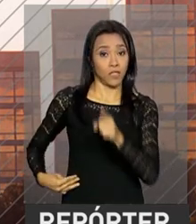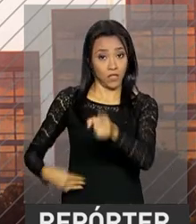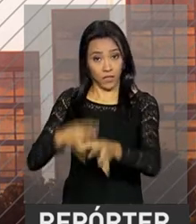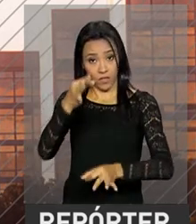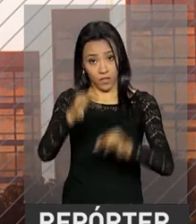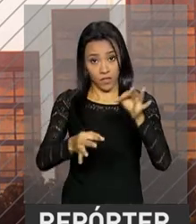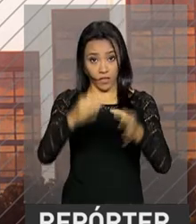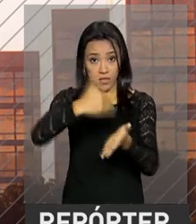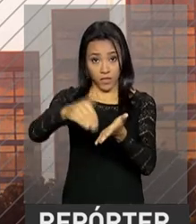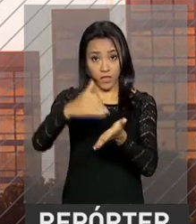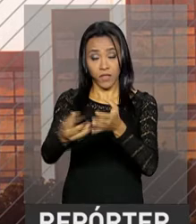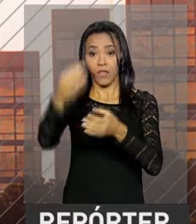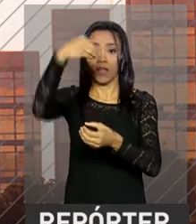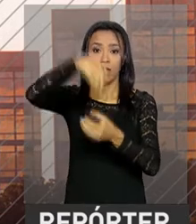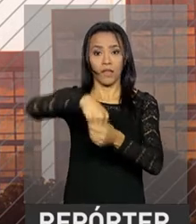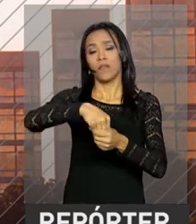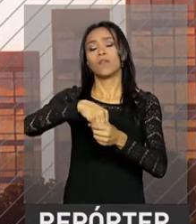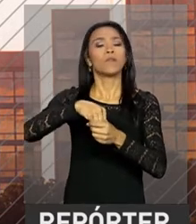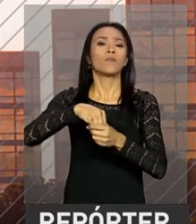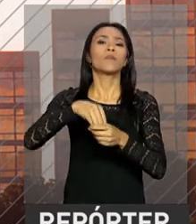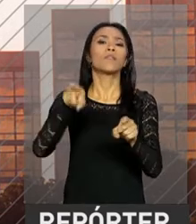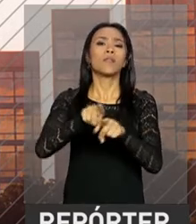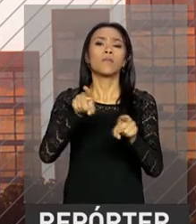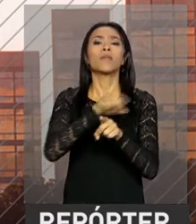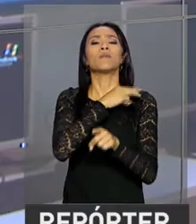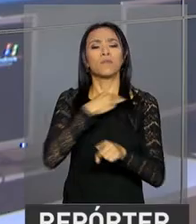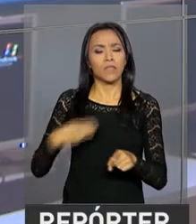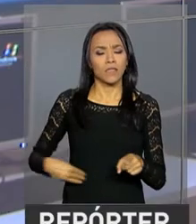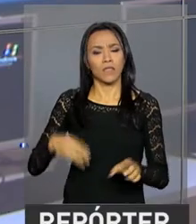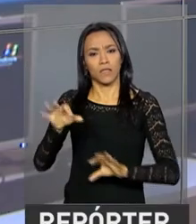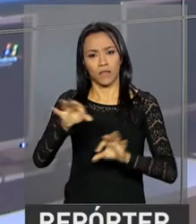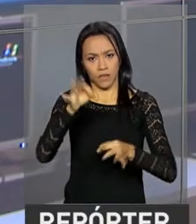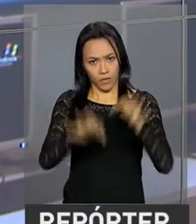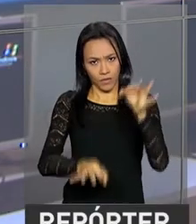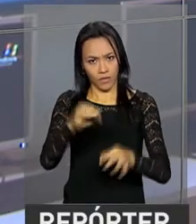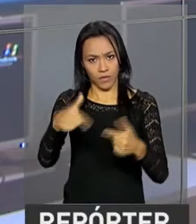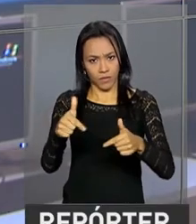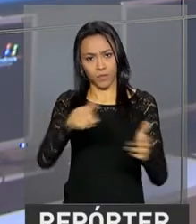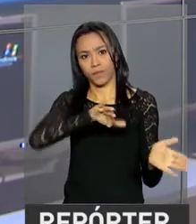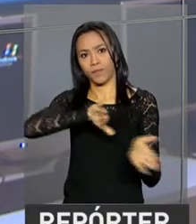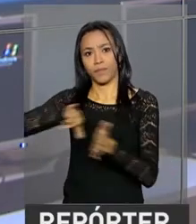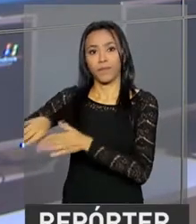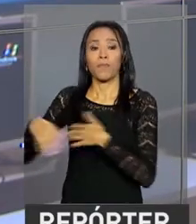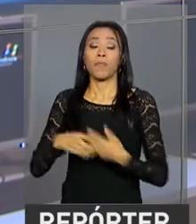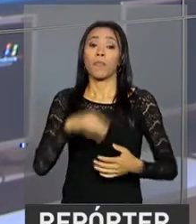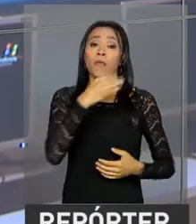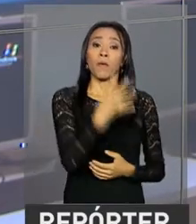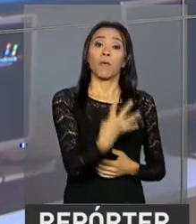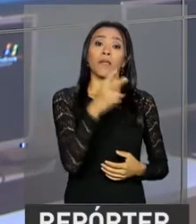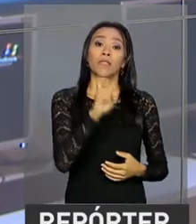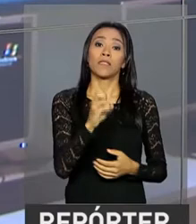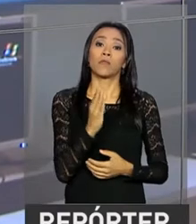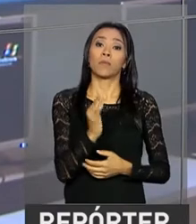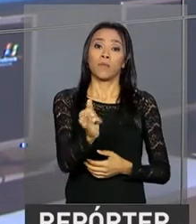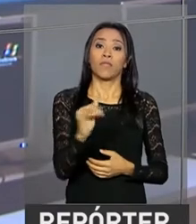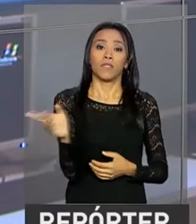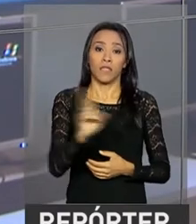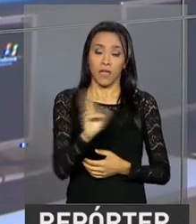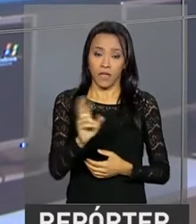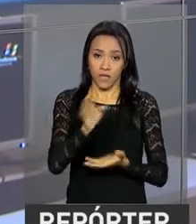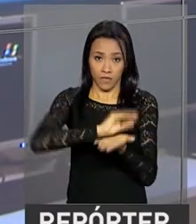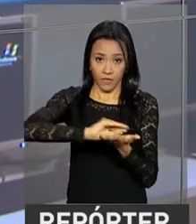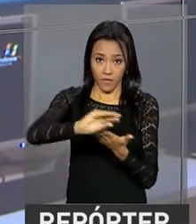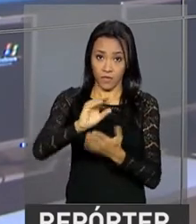e comandou o ministério da justiça 45 bilhões de reais em investimentos em